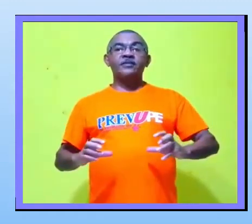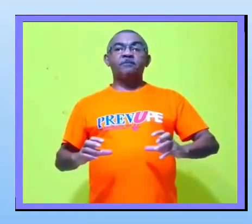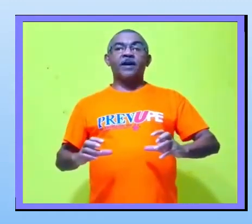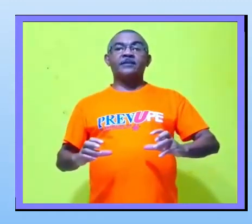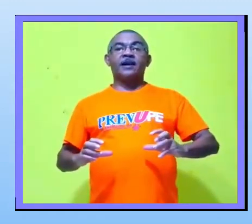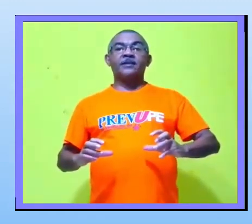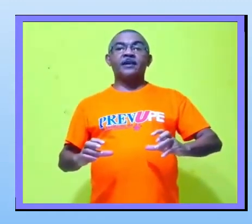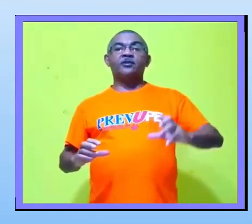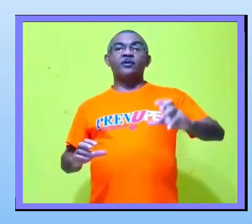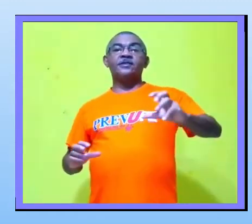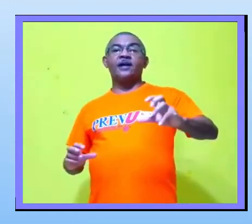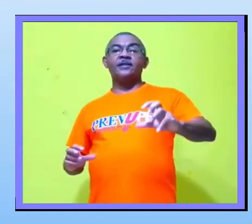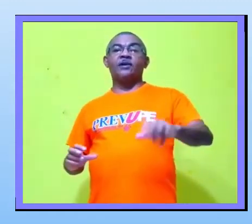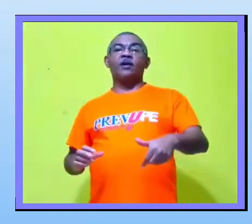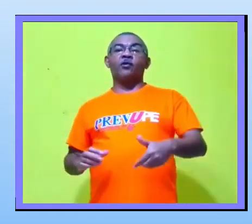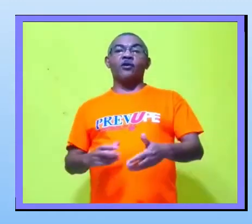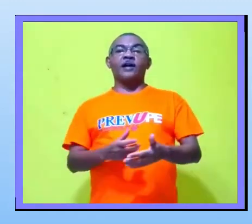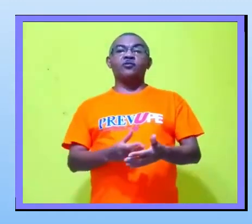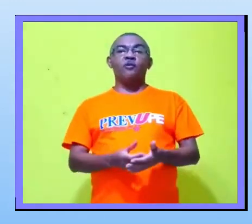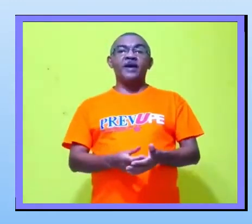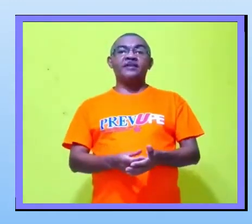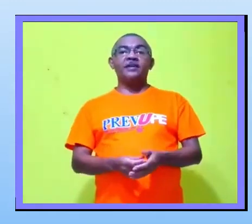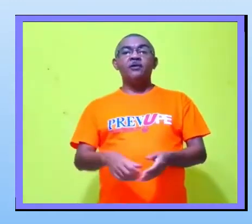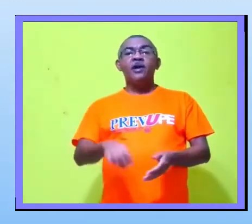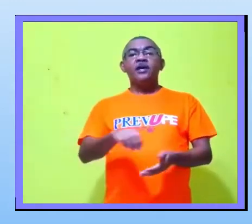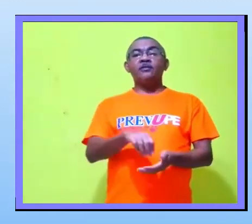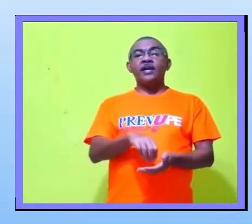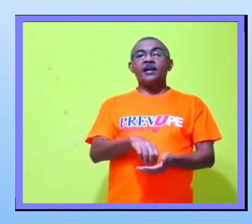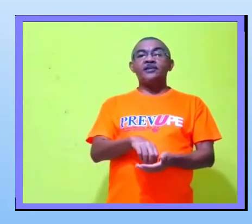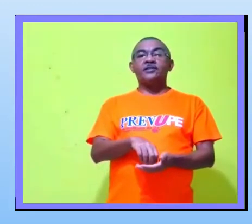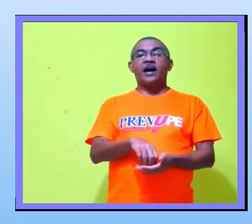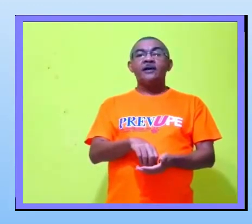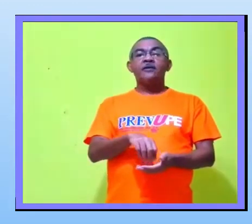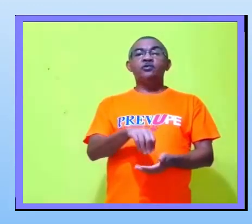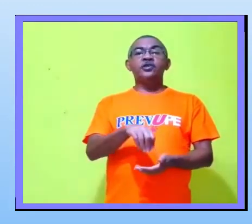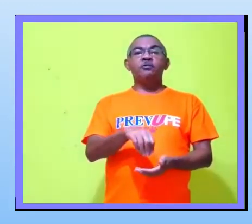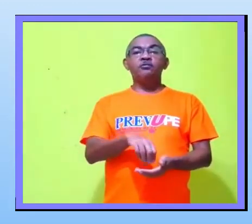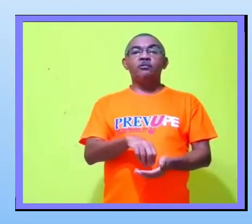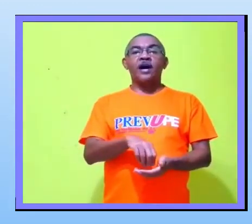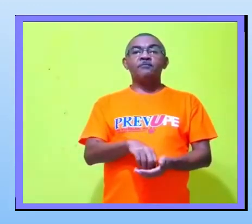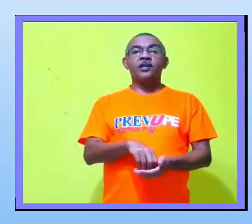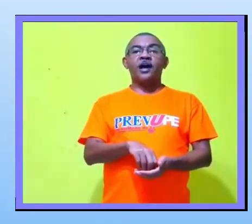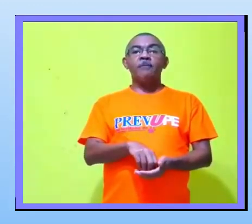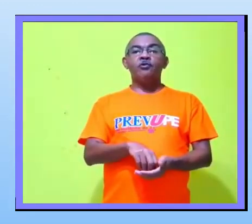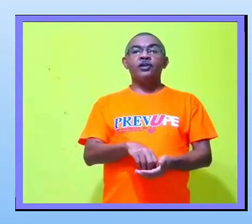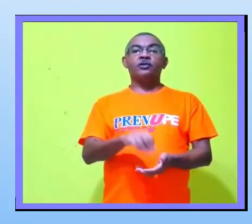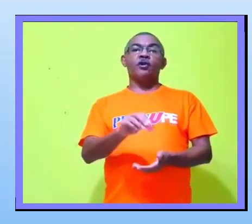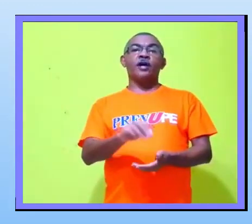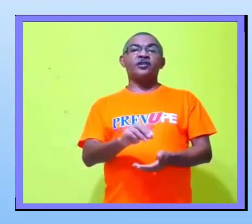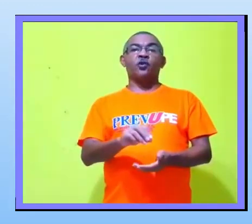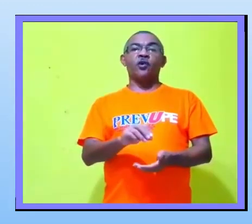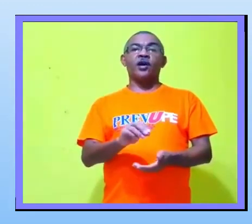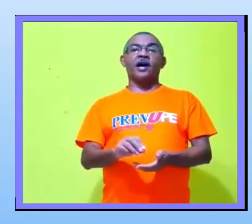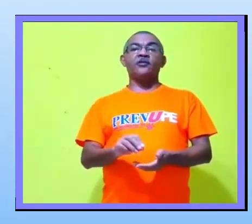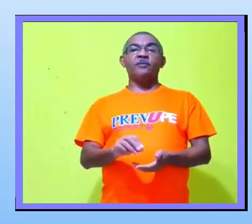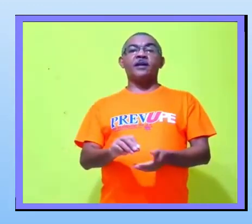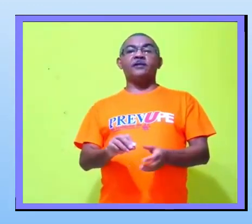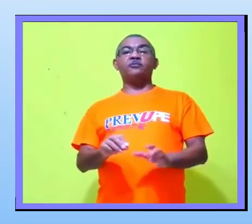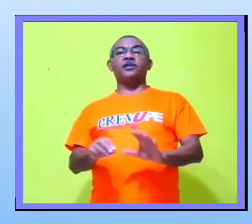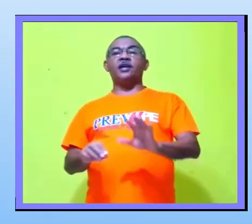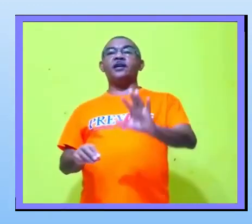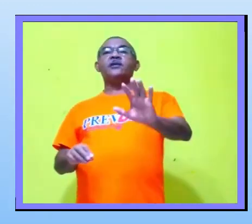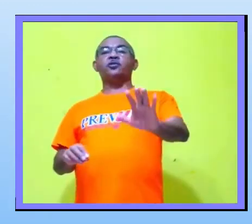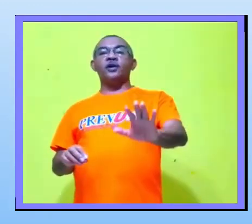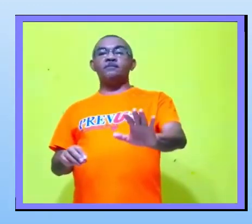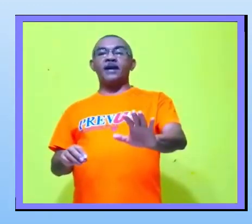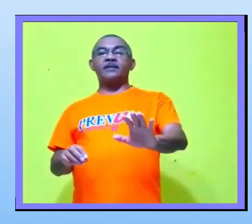está fazendo parte da cadeia. Então esse radical é colocado como metil, e onde é que ele está? No segundo átomo de carbono. Então a gente coloca lá a